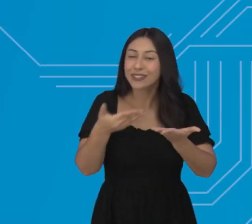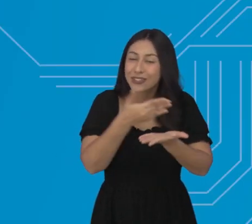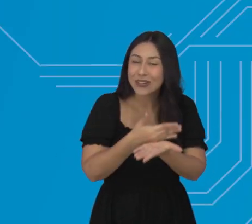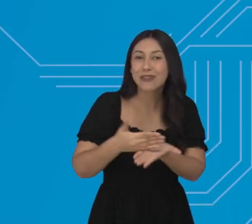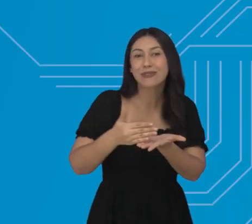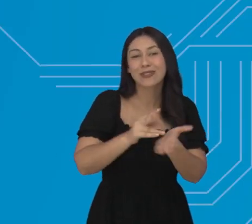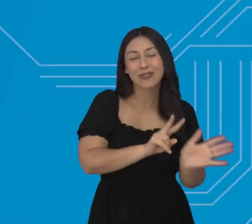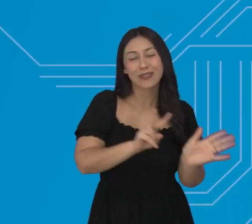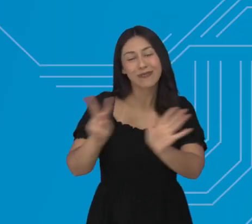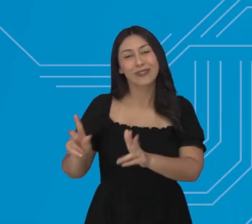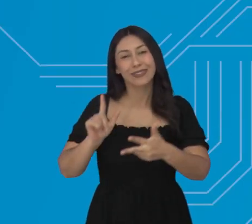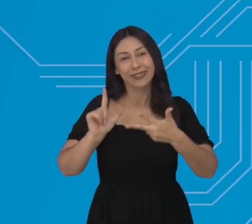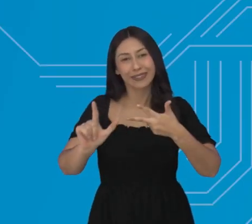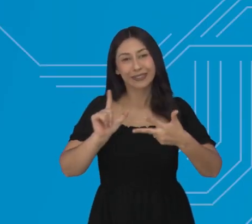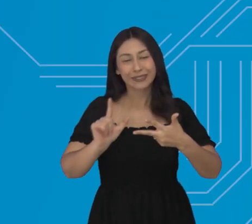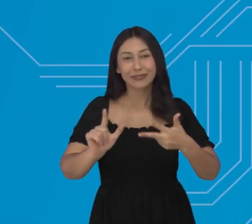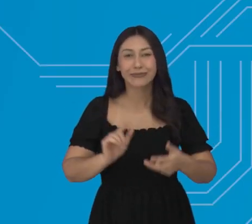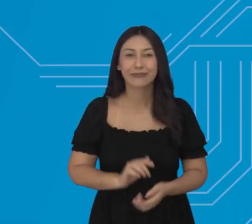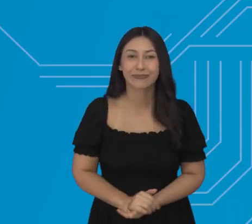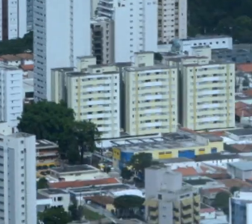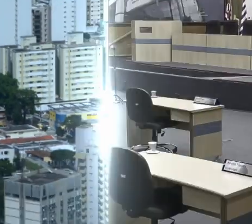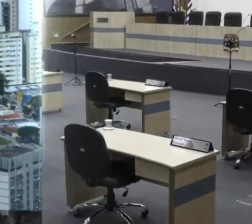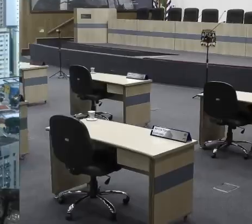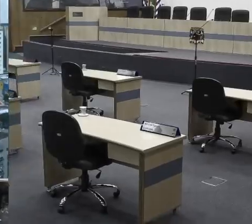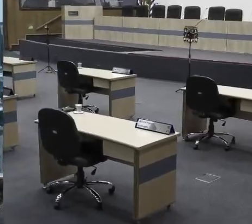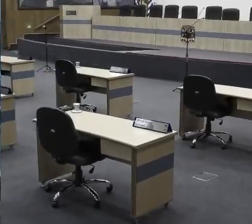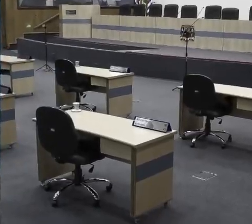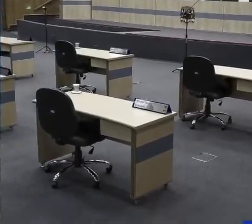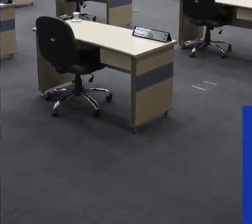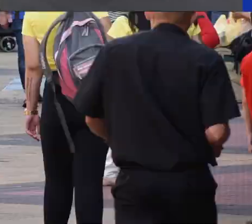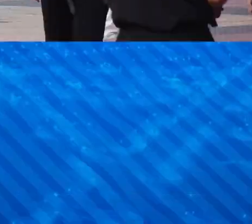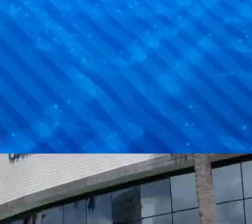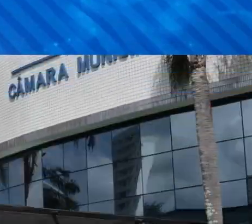bem-vindo. Está no ar o Semana Legislativa.